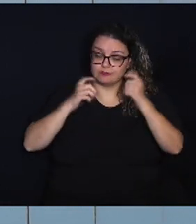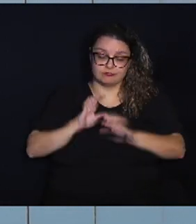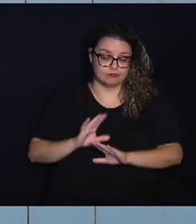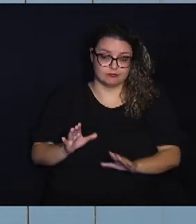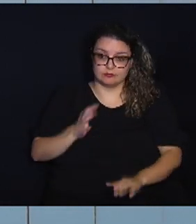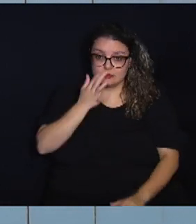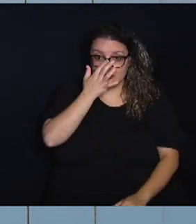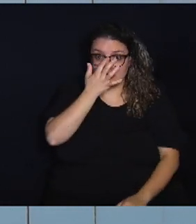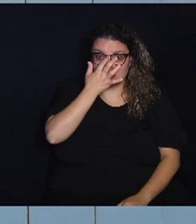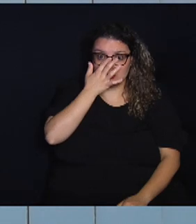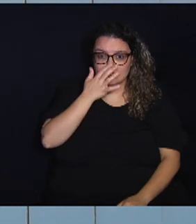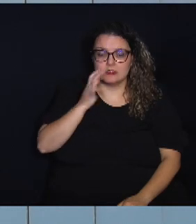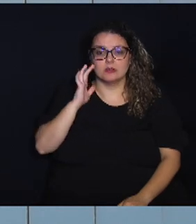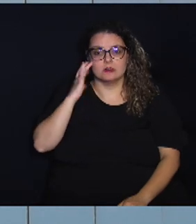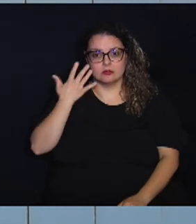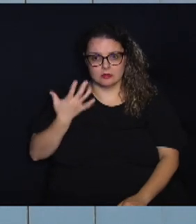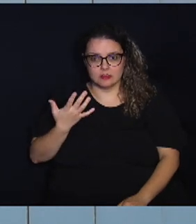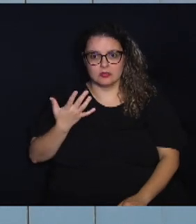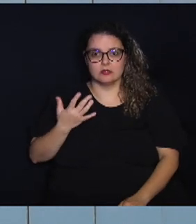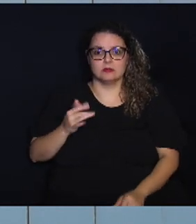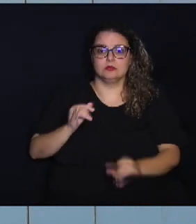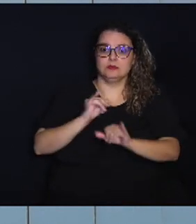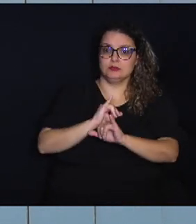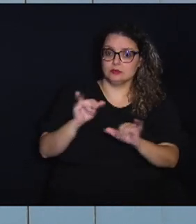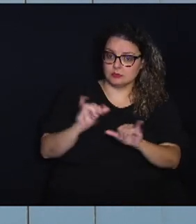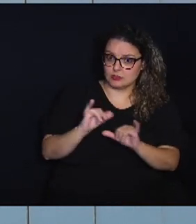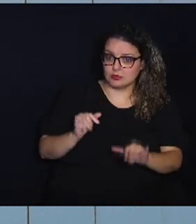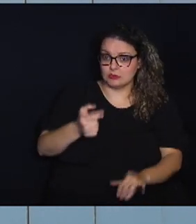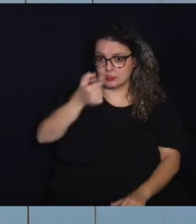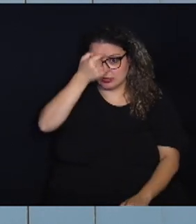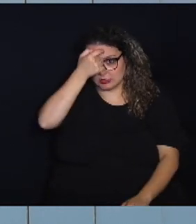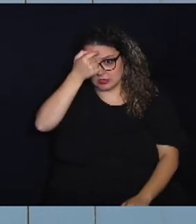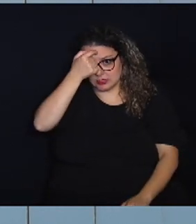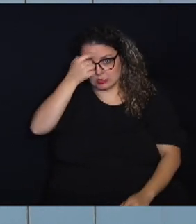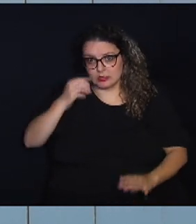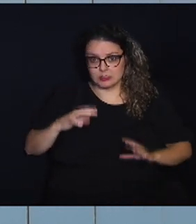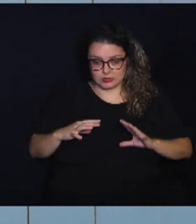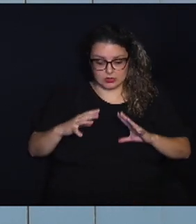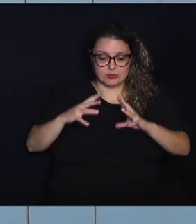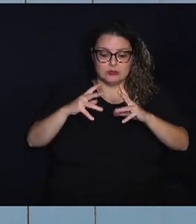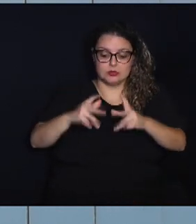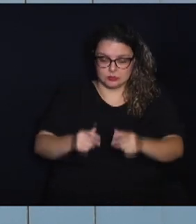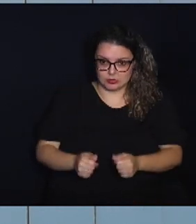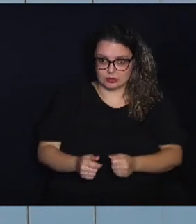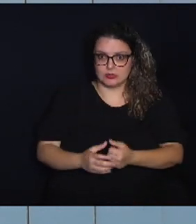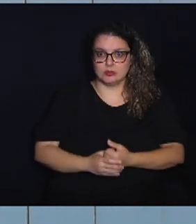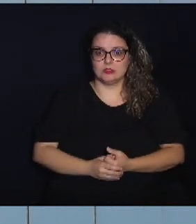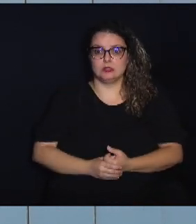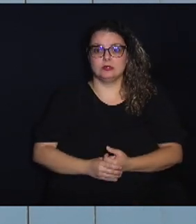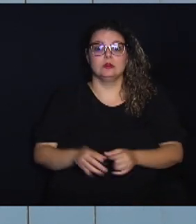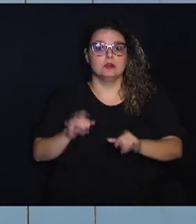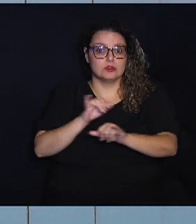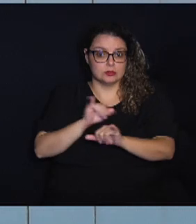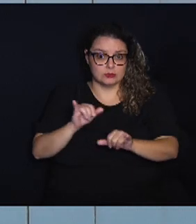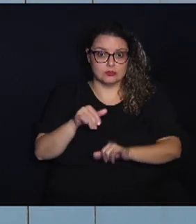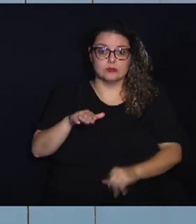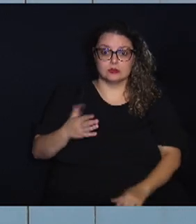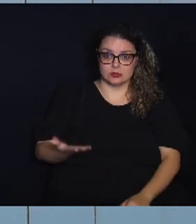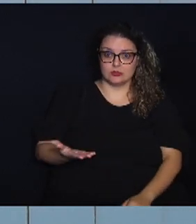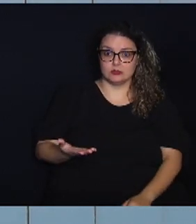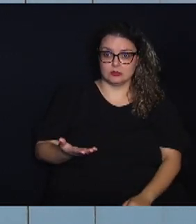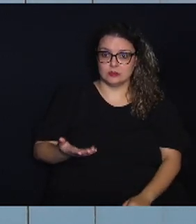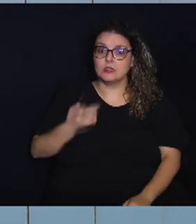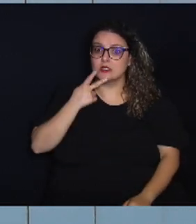verdade. Então eu acho assim, que teria que ter uma conscientização, né, uma campanha, né, que divulgasse mais e dizer que ela